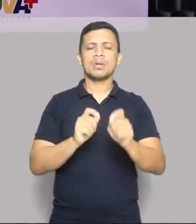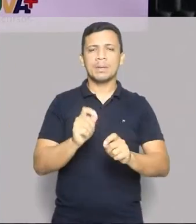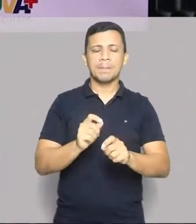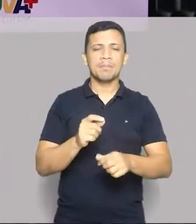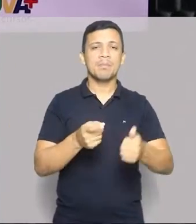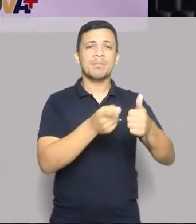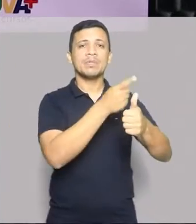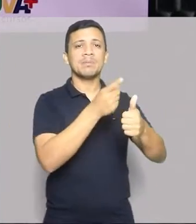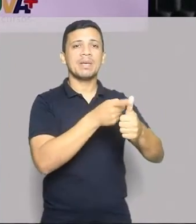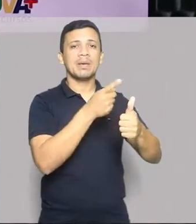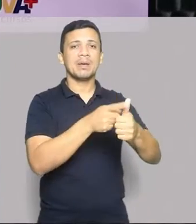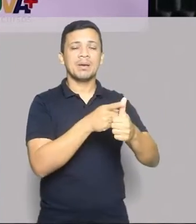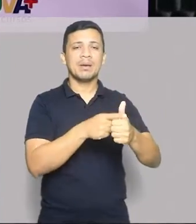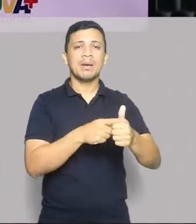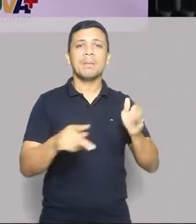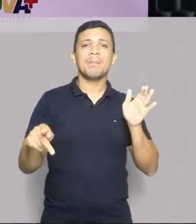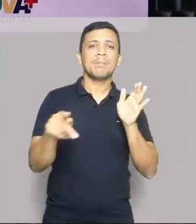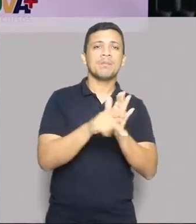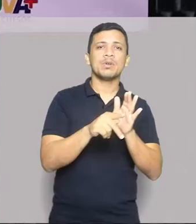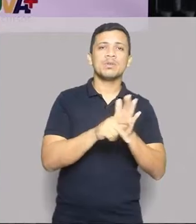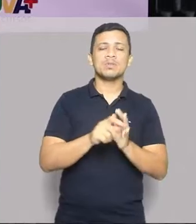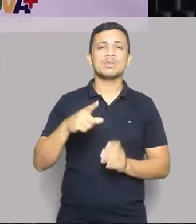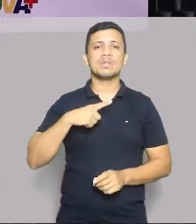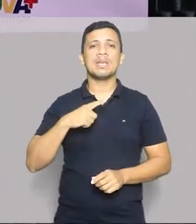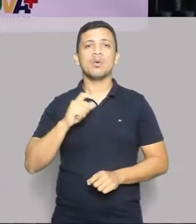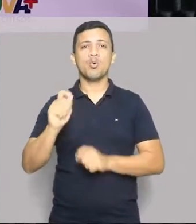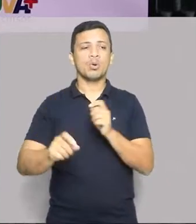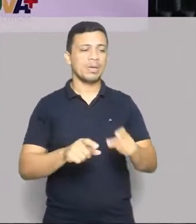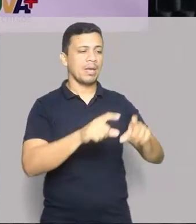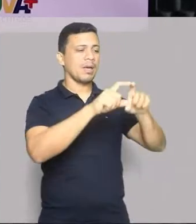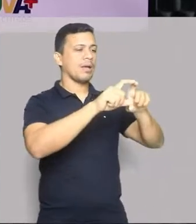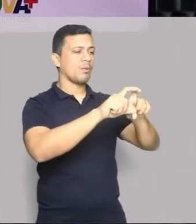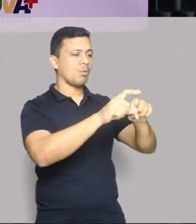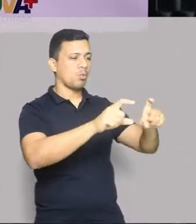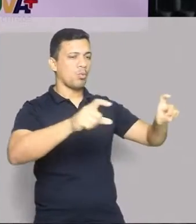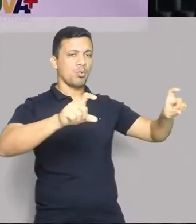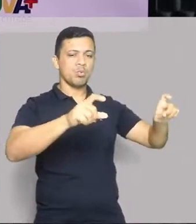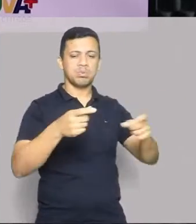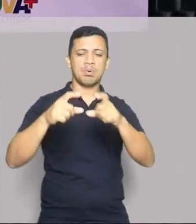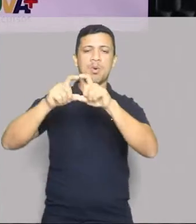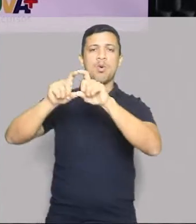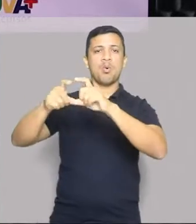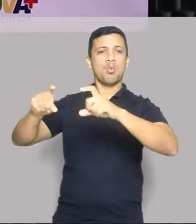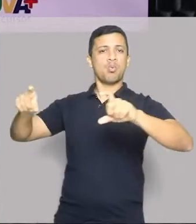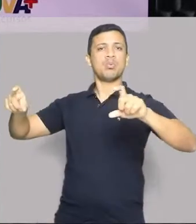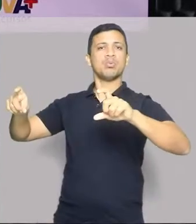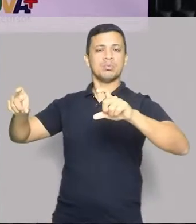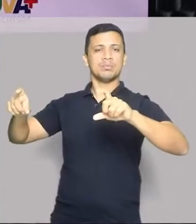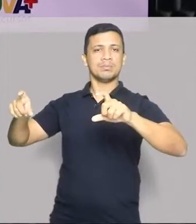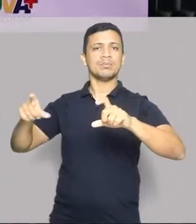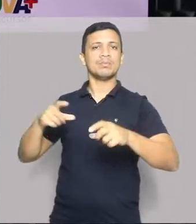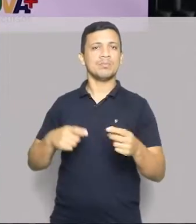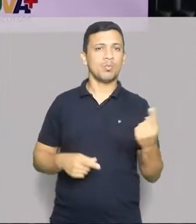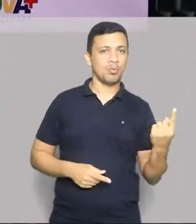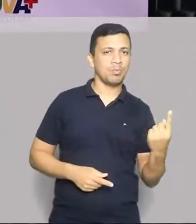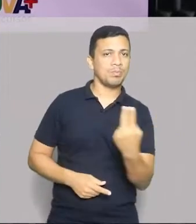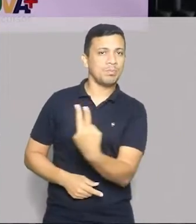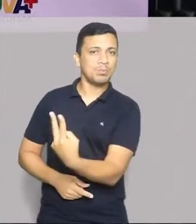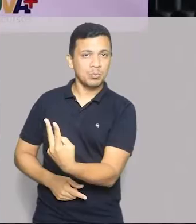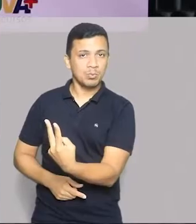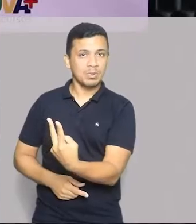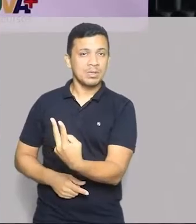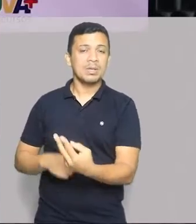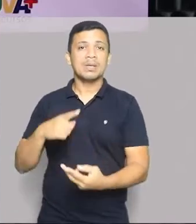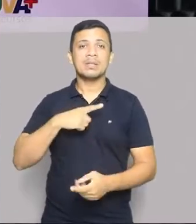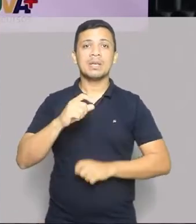orações coordenadas pertencem a um período composto, ou seja, você vai ter duas orações. E as orações coordenadas são aquelas